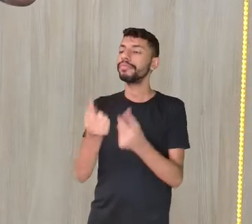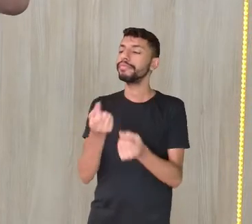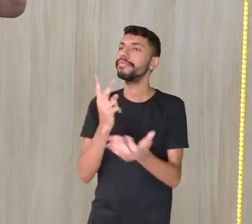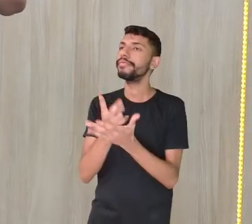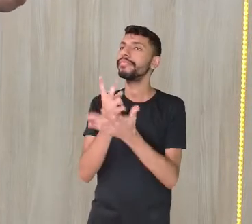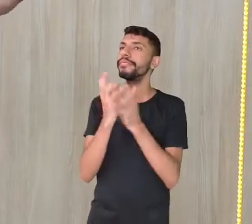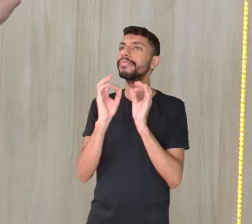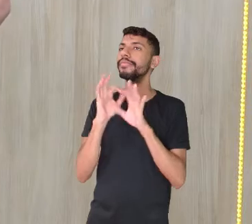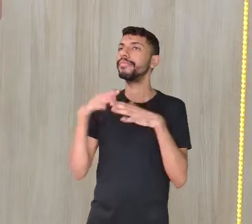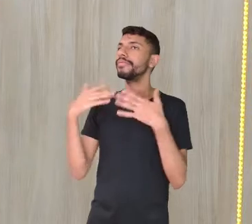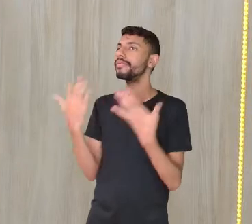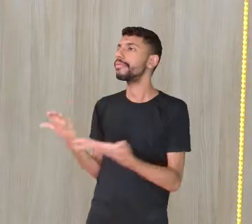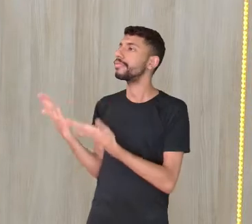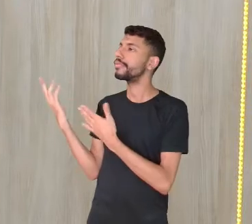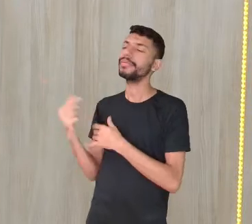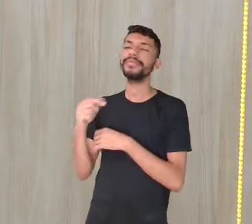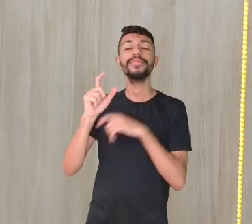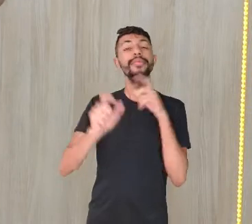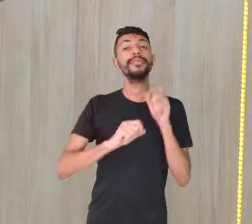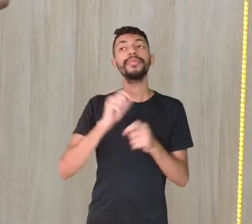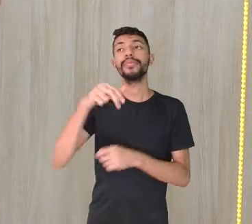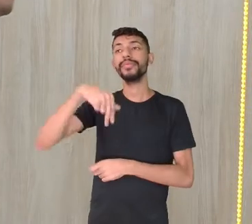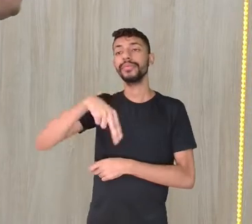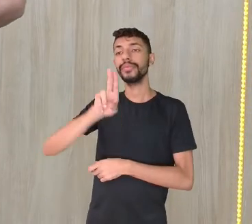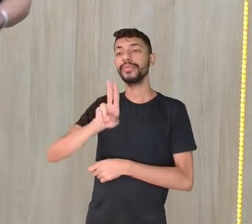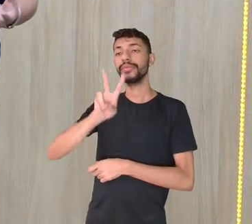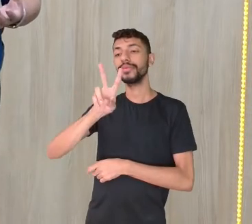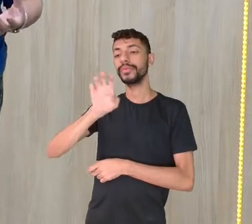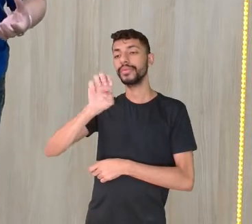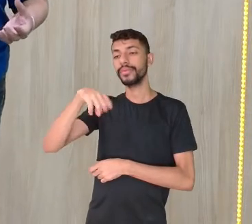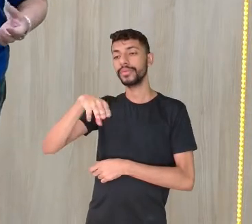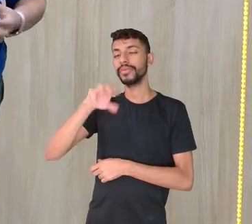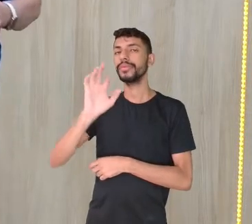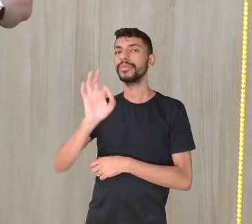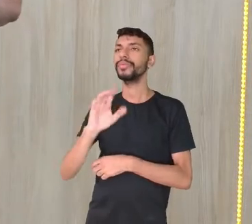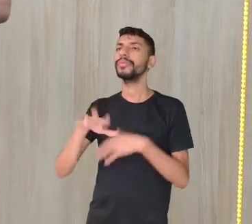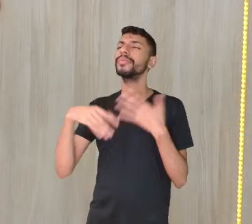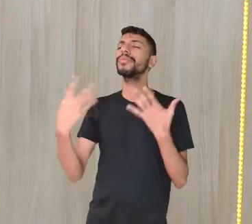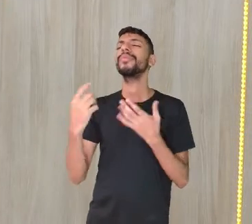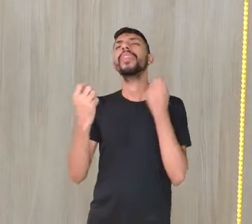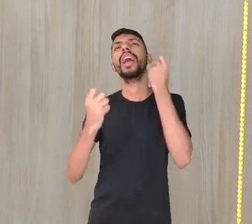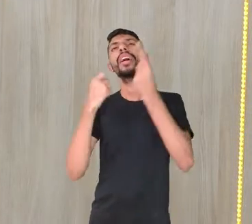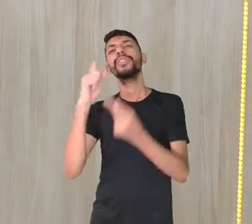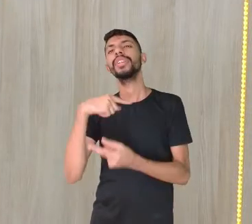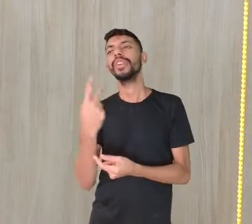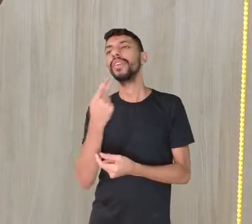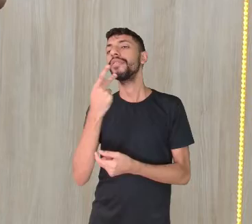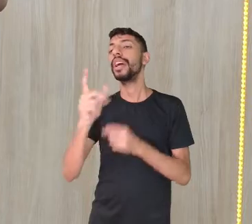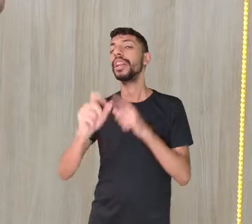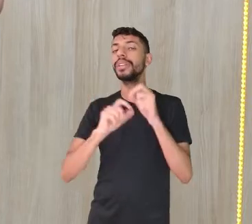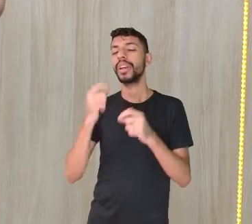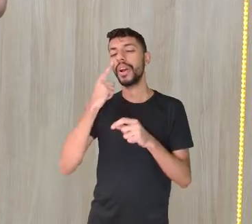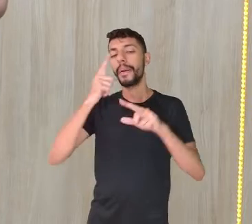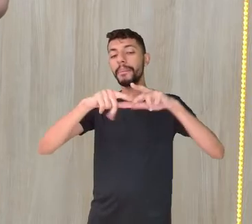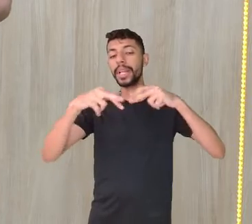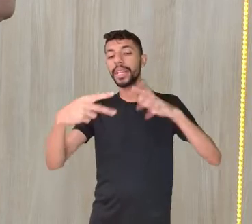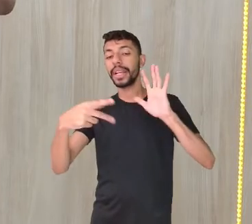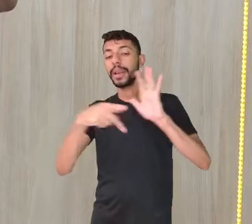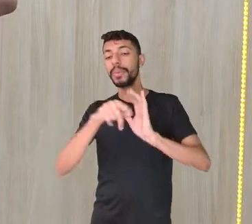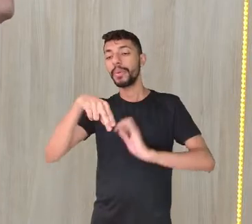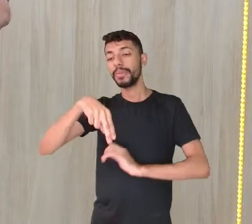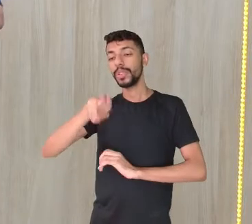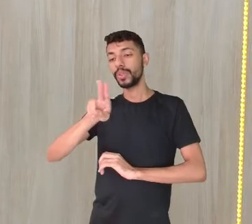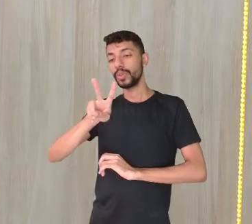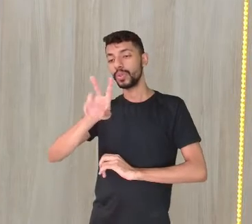continuar. E agora a gente vai falar de nuvem. Né? Muitas vezes a gente diz aqui, esse material está na nuvem. E